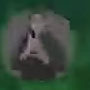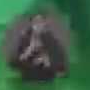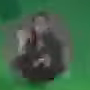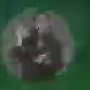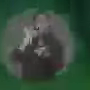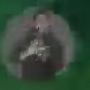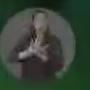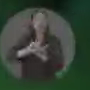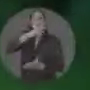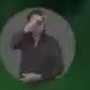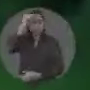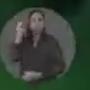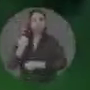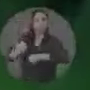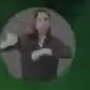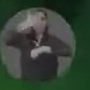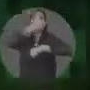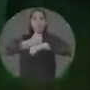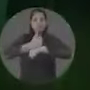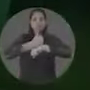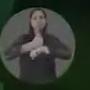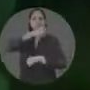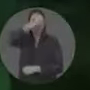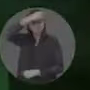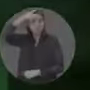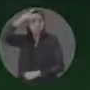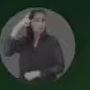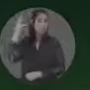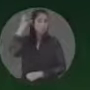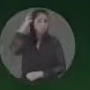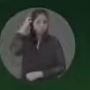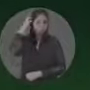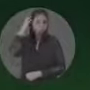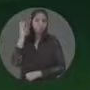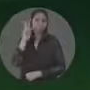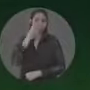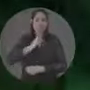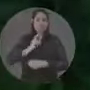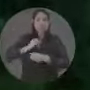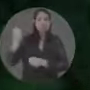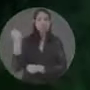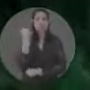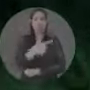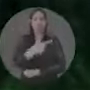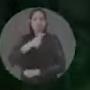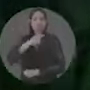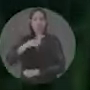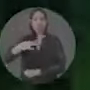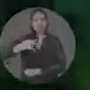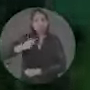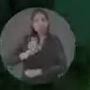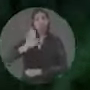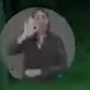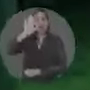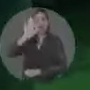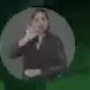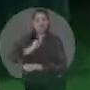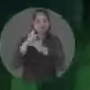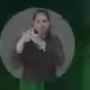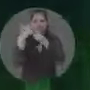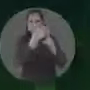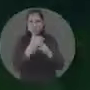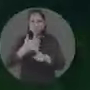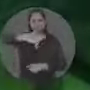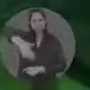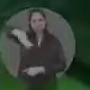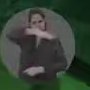confirma. Emanuel está em primeiro lugar para prefeito de Cuiabá e bem à frente dos demais concorrentes. Ele vence a